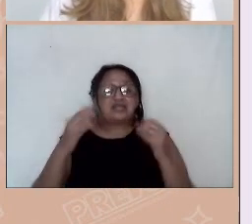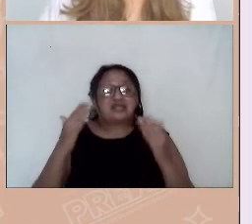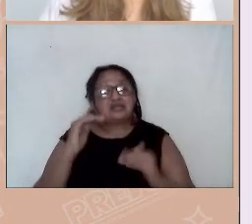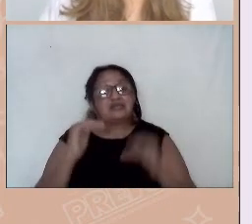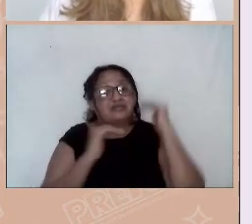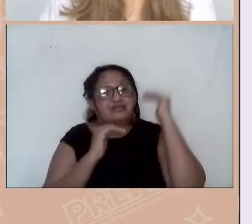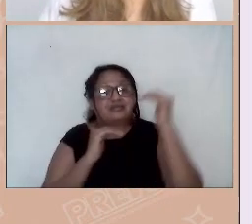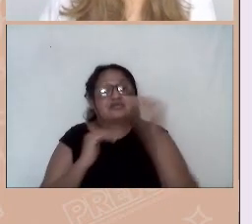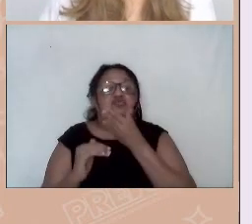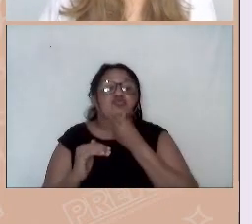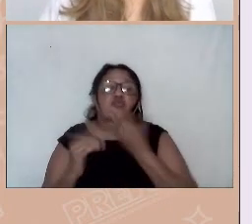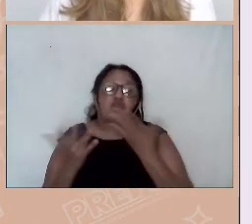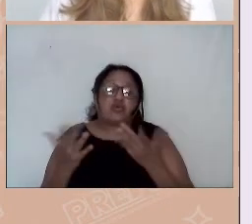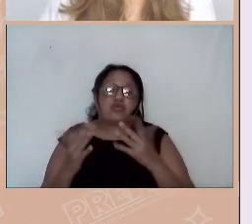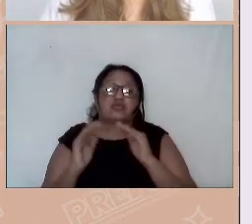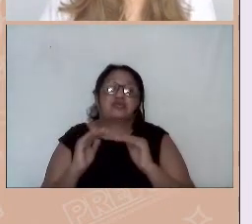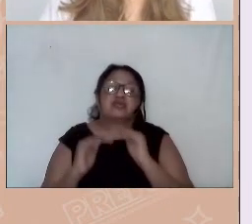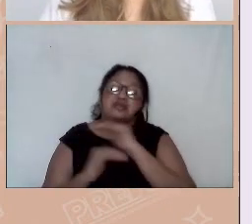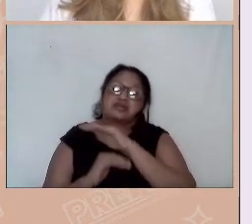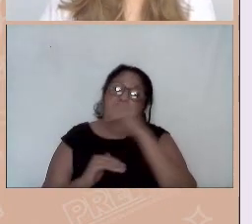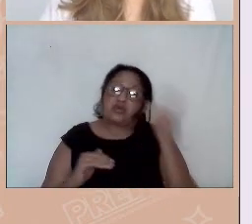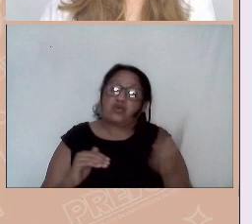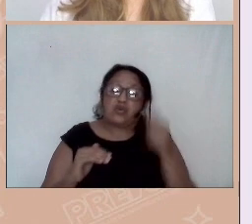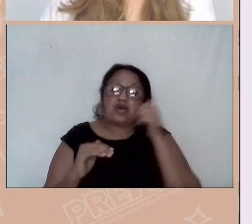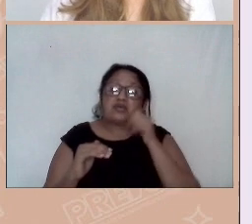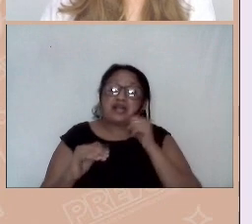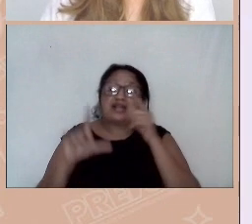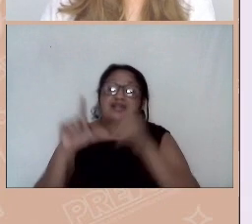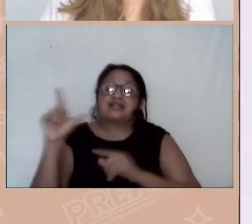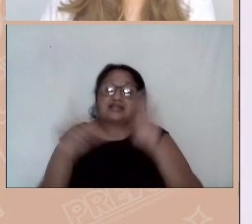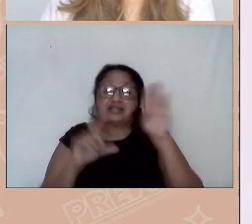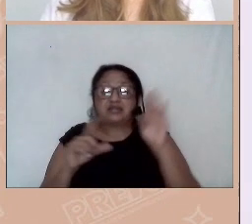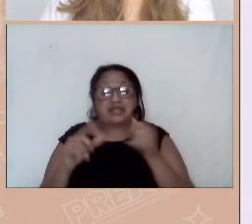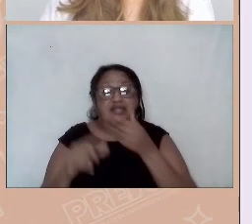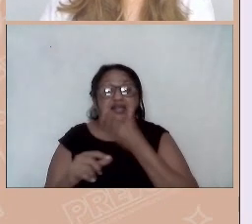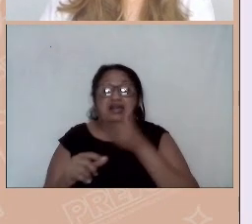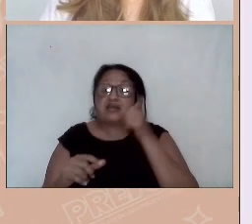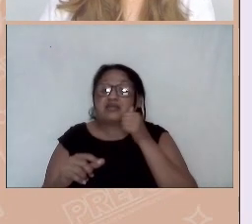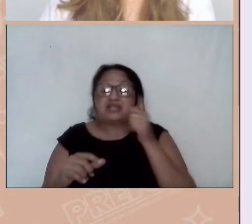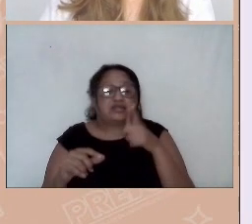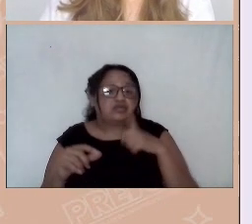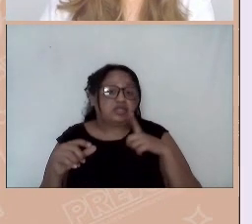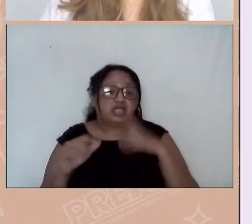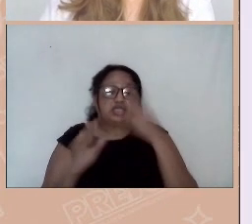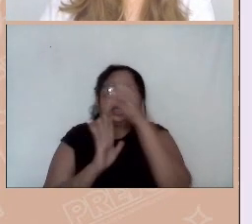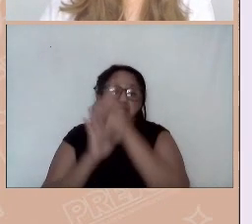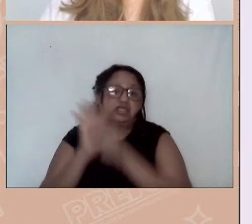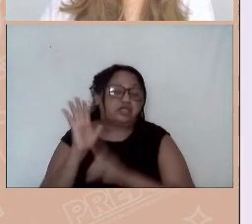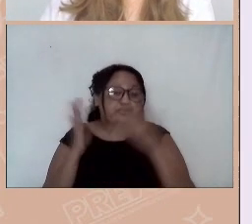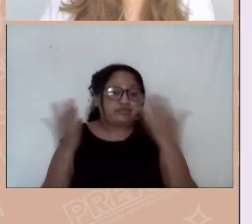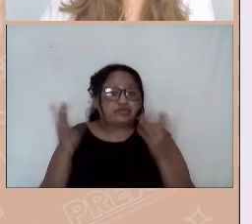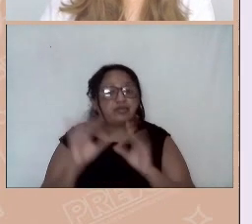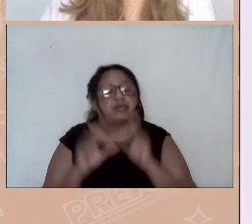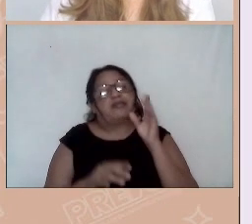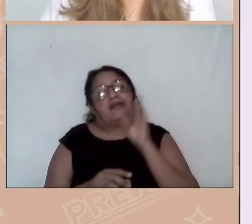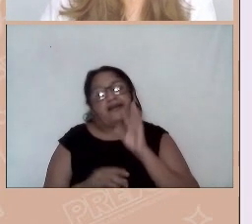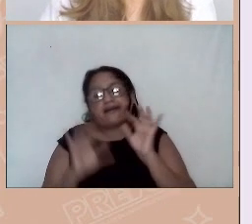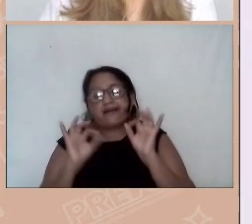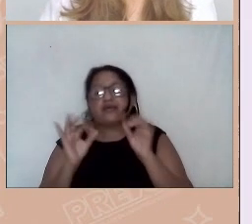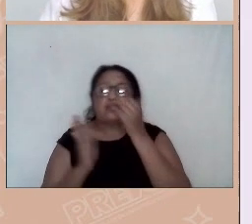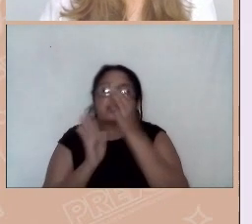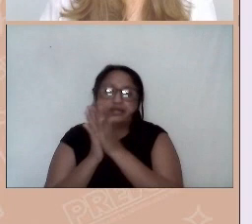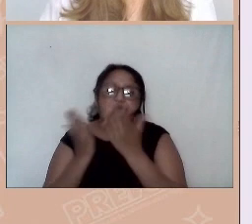B o livro narra a história de um estado totalitário em que as mulheres não têm direitos beleza o livro fala disso mesmo né